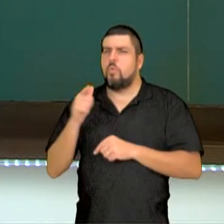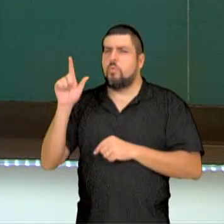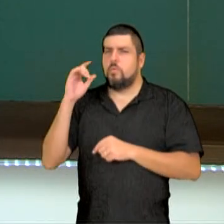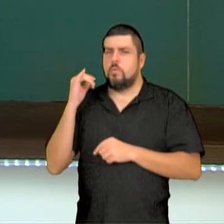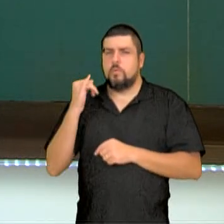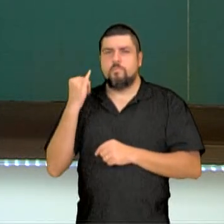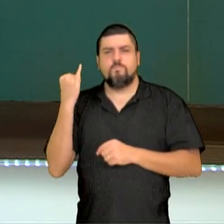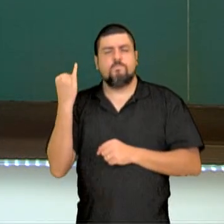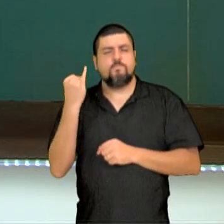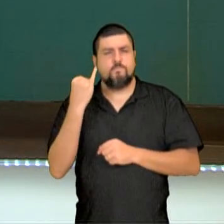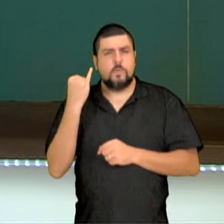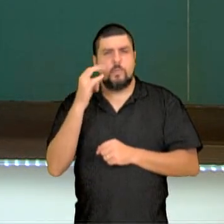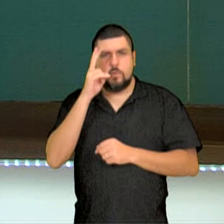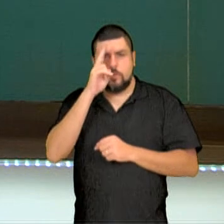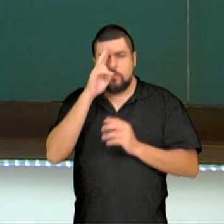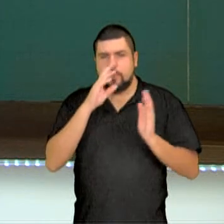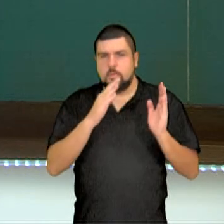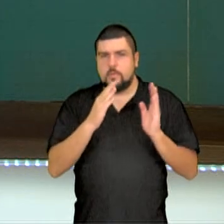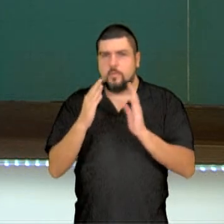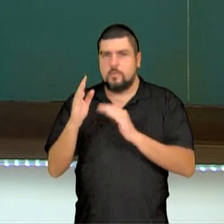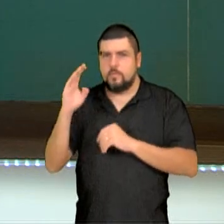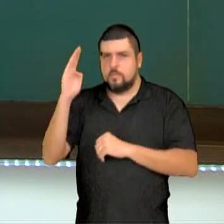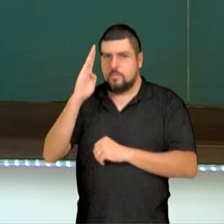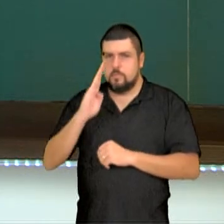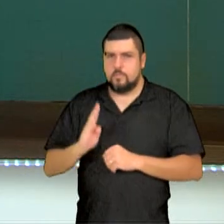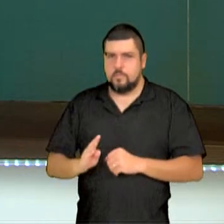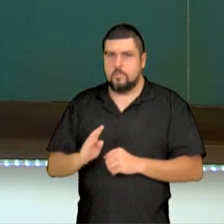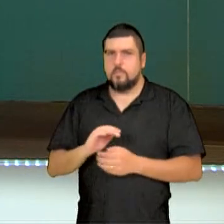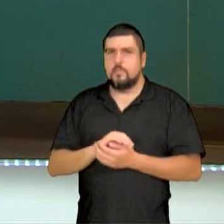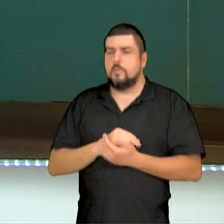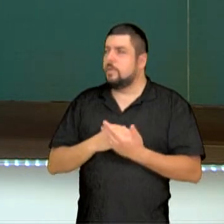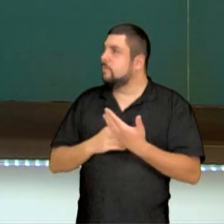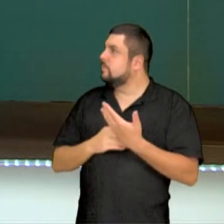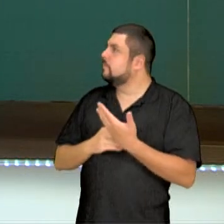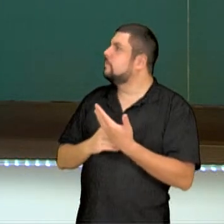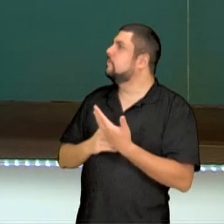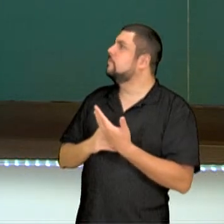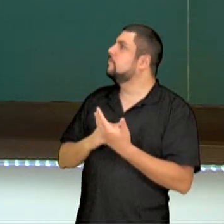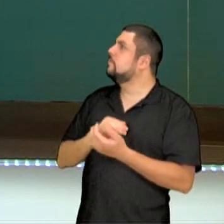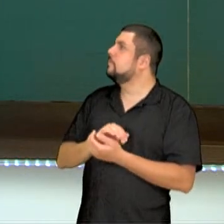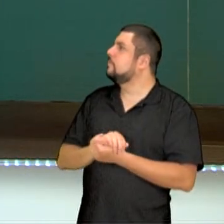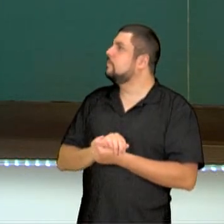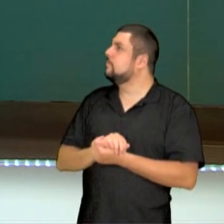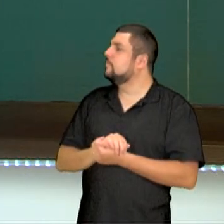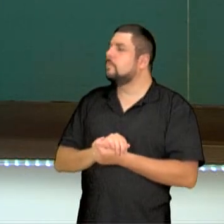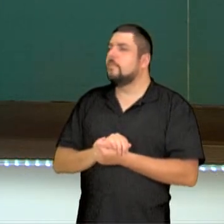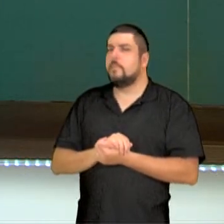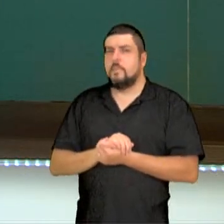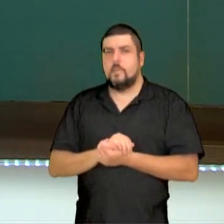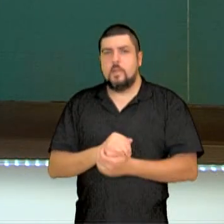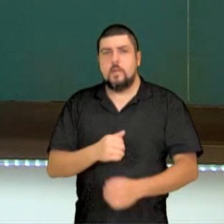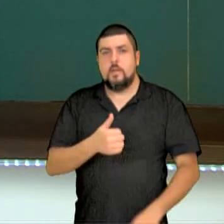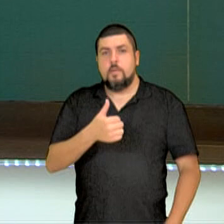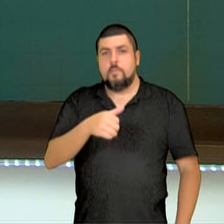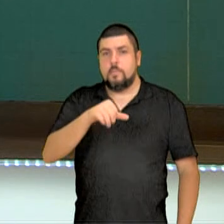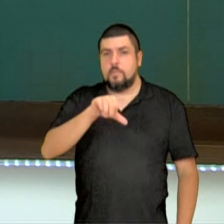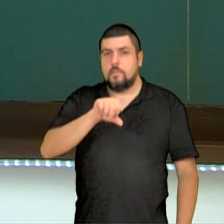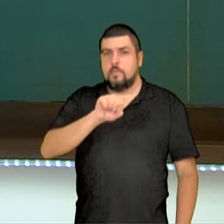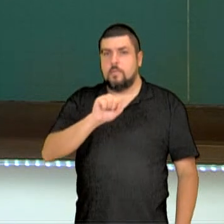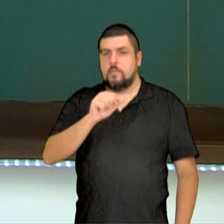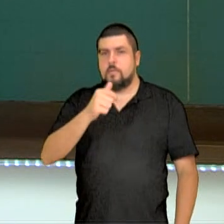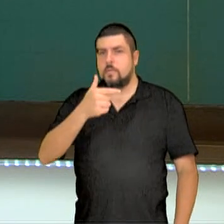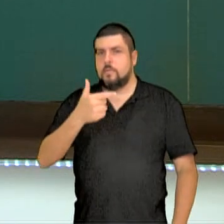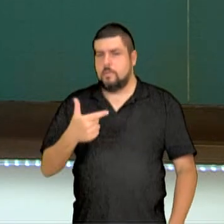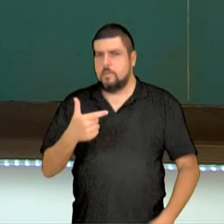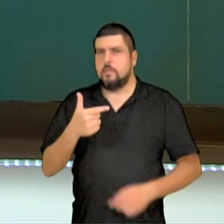na nossa história do Brasil foi o Marcelo Cirino, que em 1982 ele iniciou um trabalho em